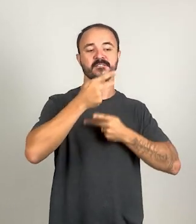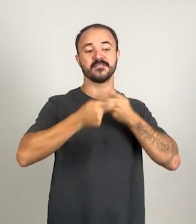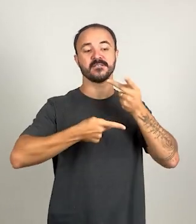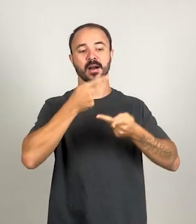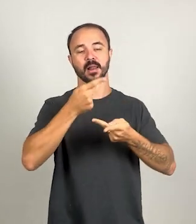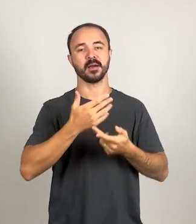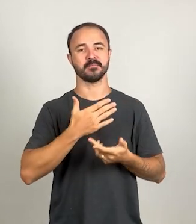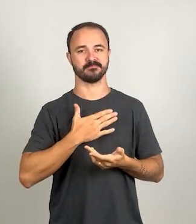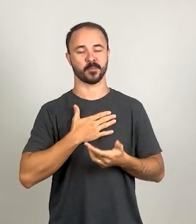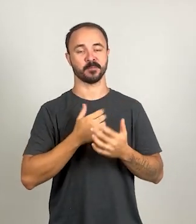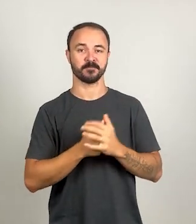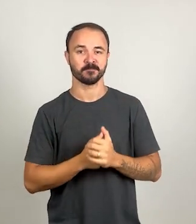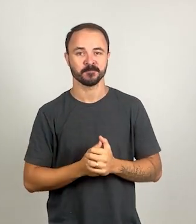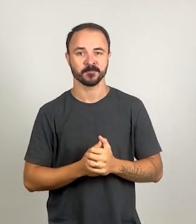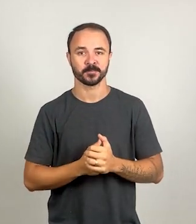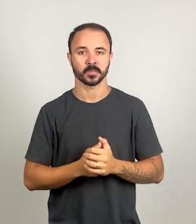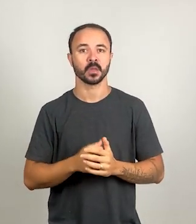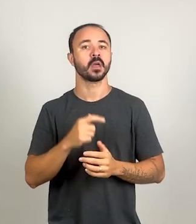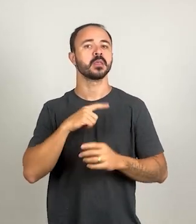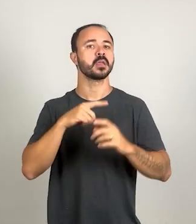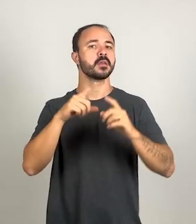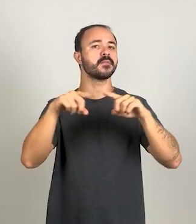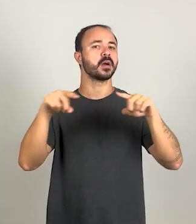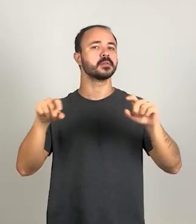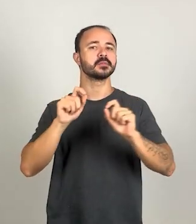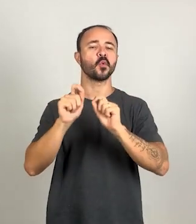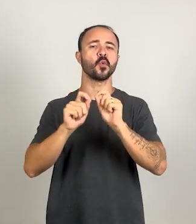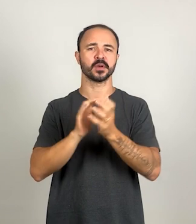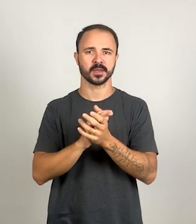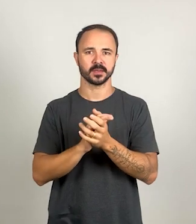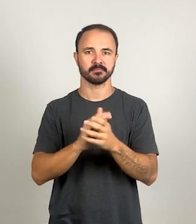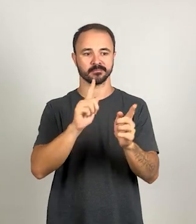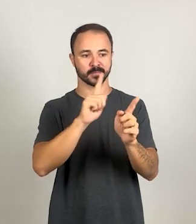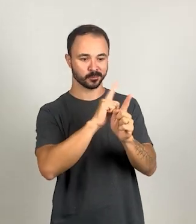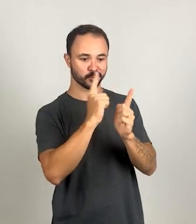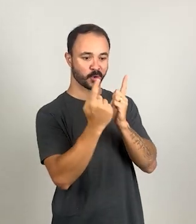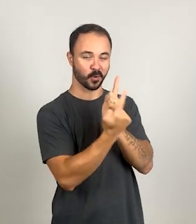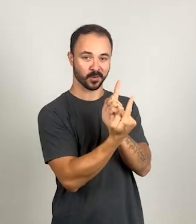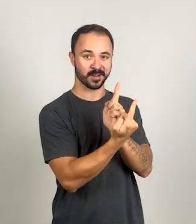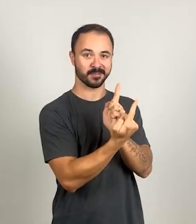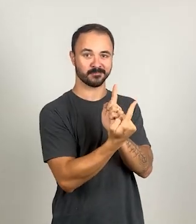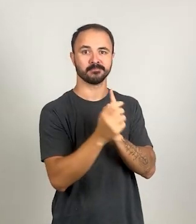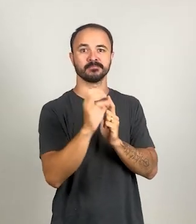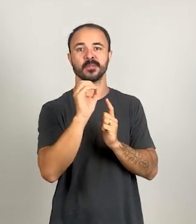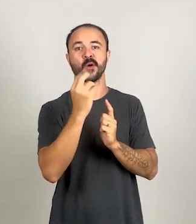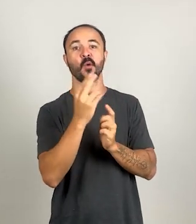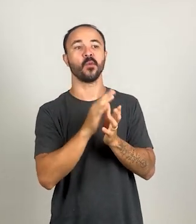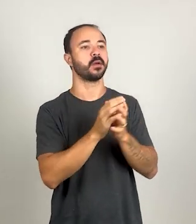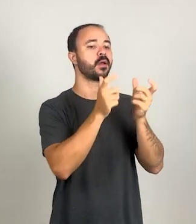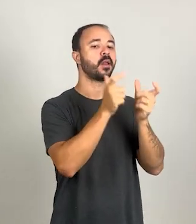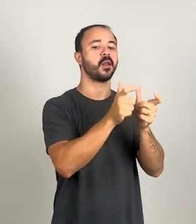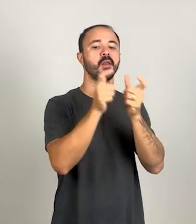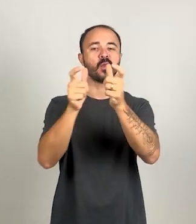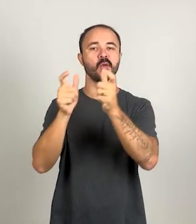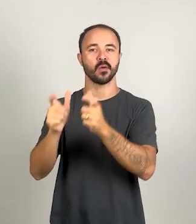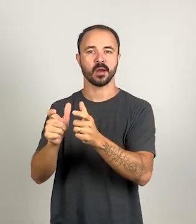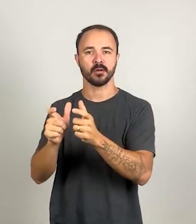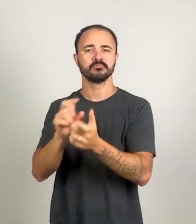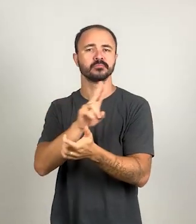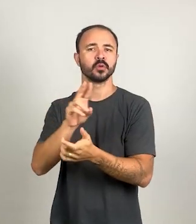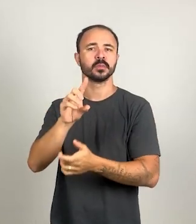interlocutores temos as variações geográficas ou regionais também chamadas de